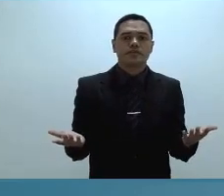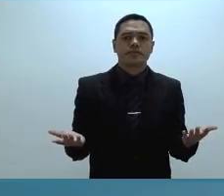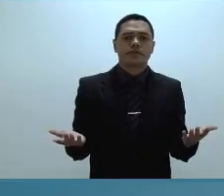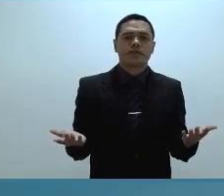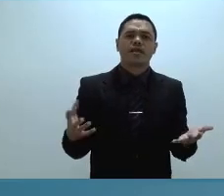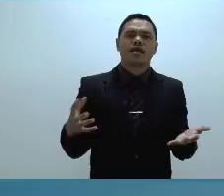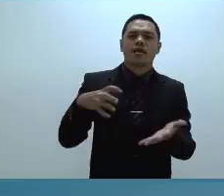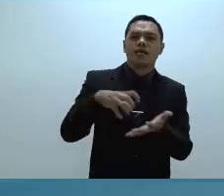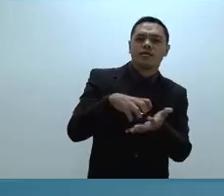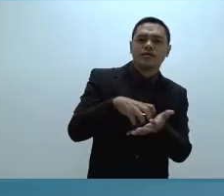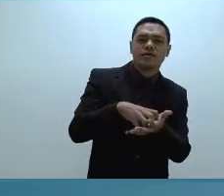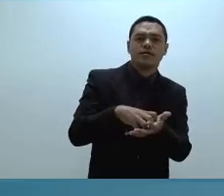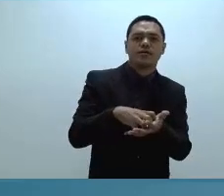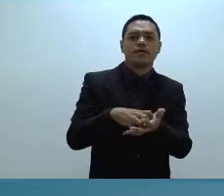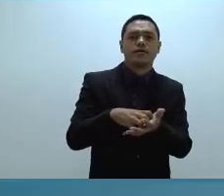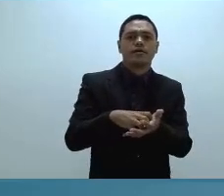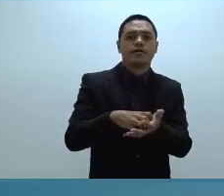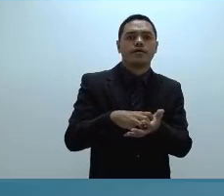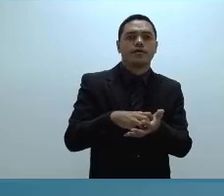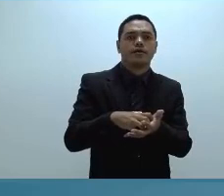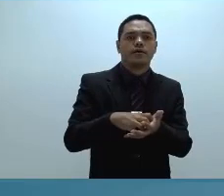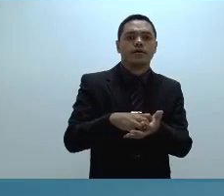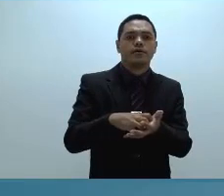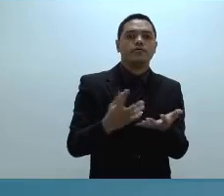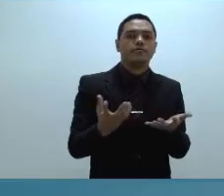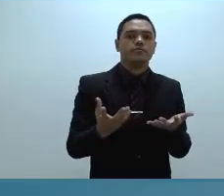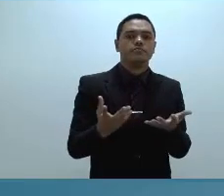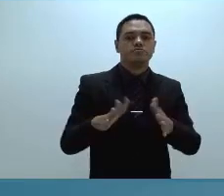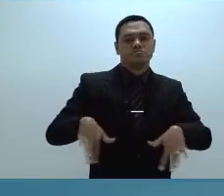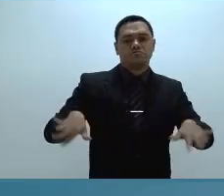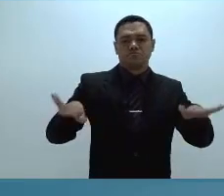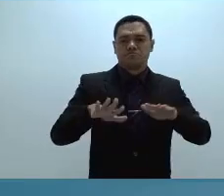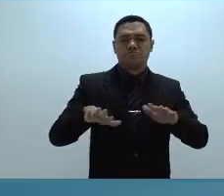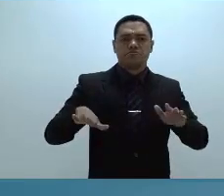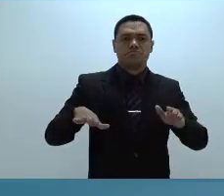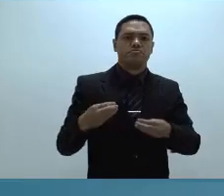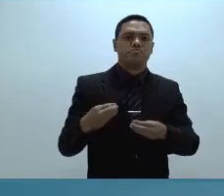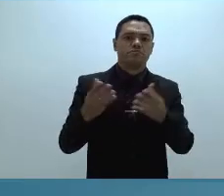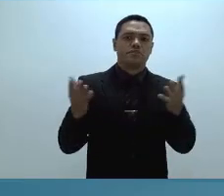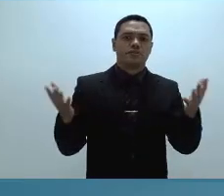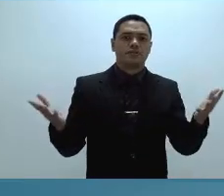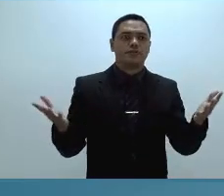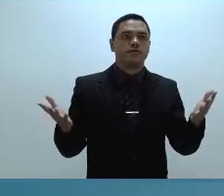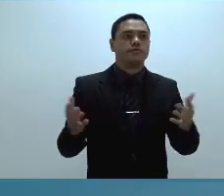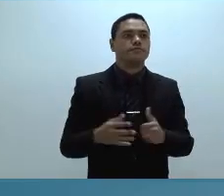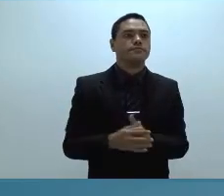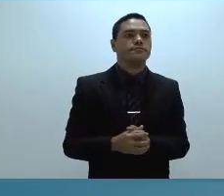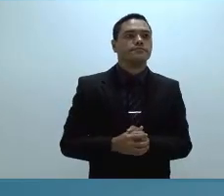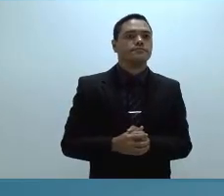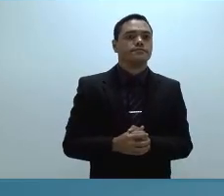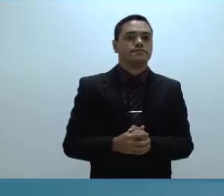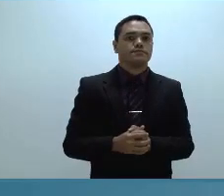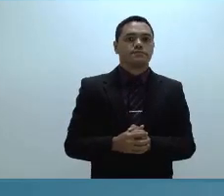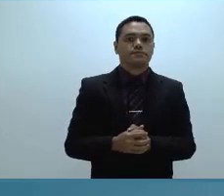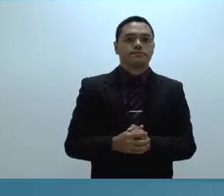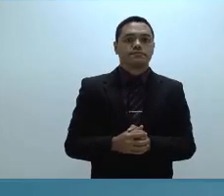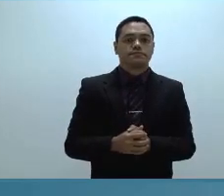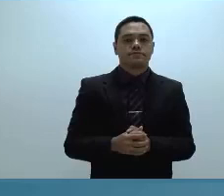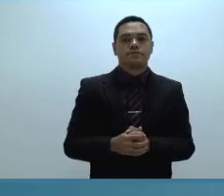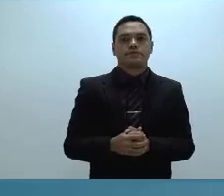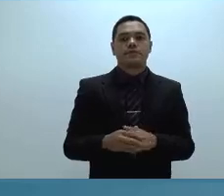inflexível quanto à natureza das normas que a integram. Agora passo eu. Assim,